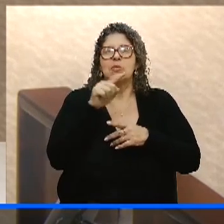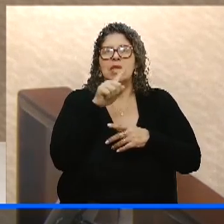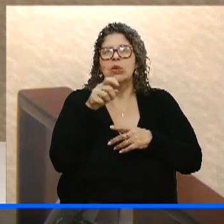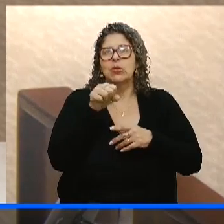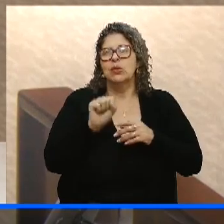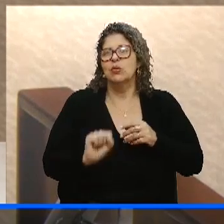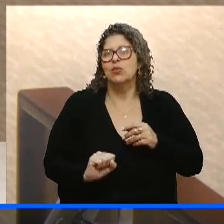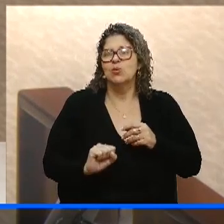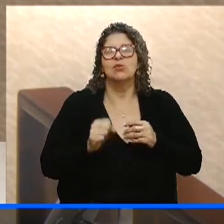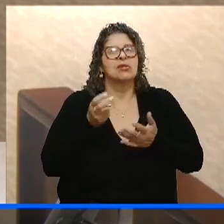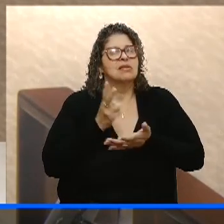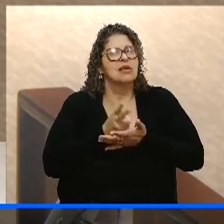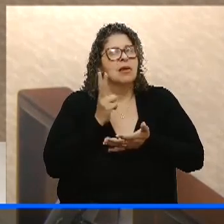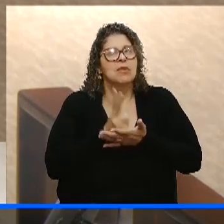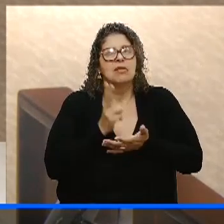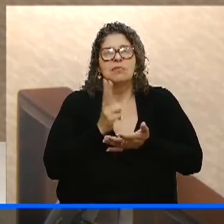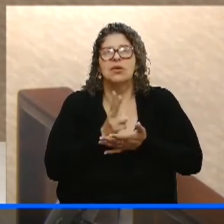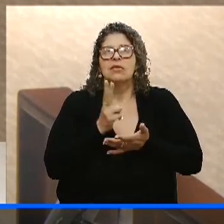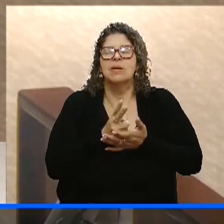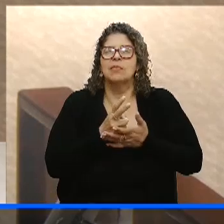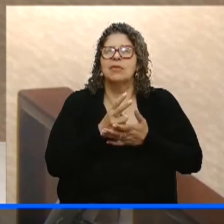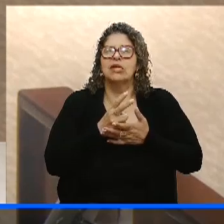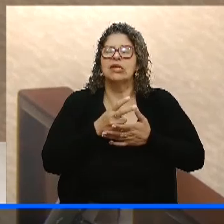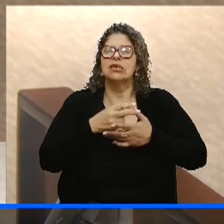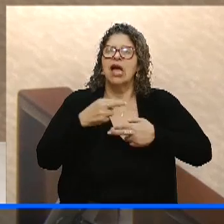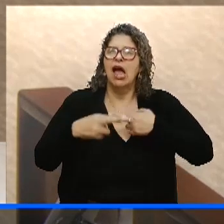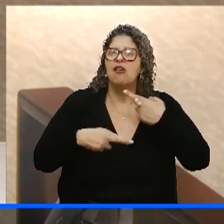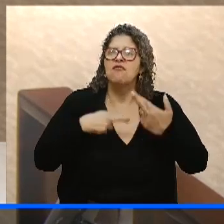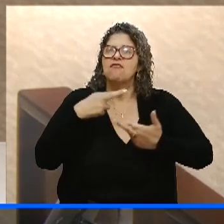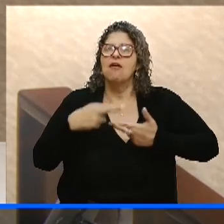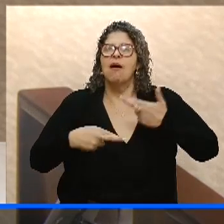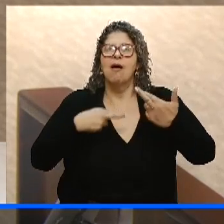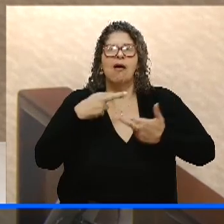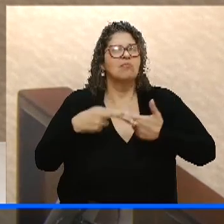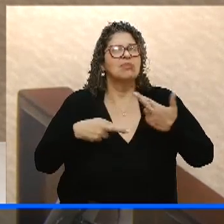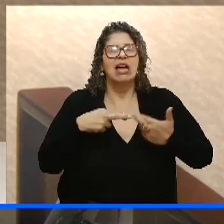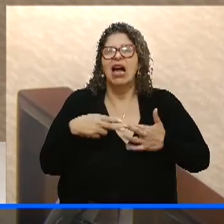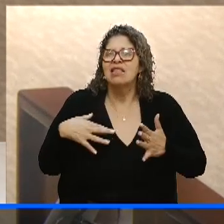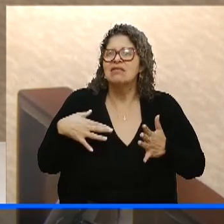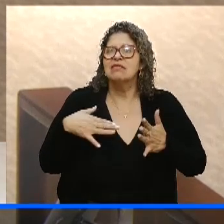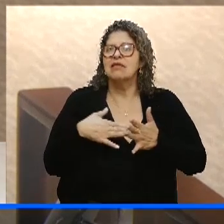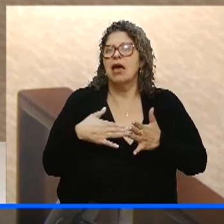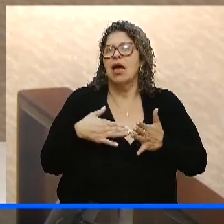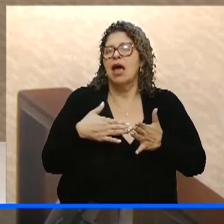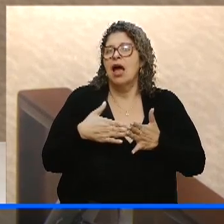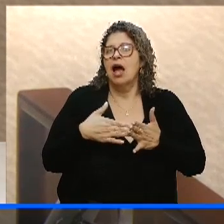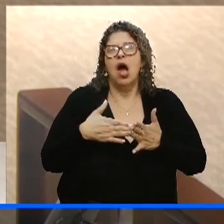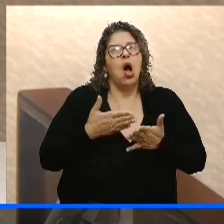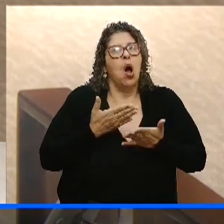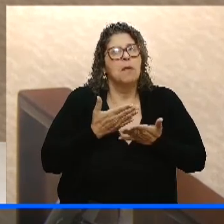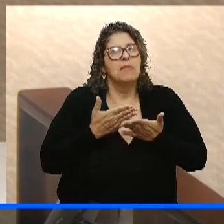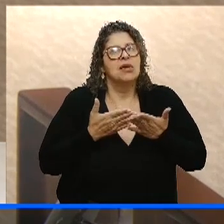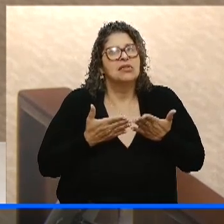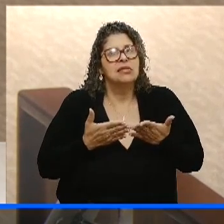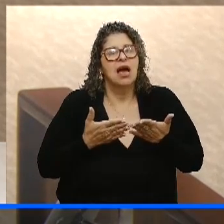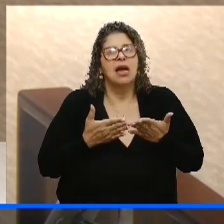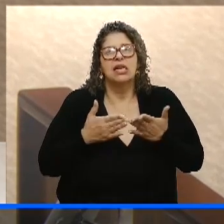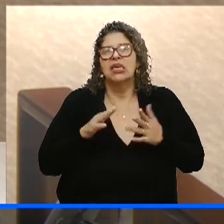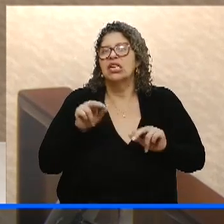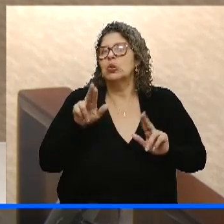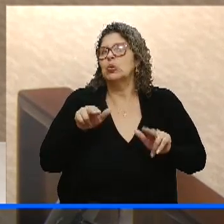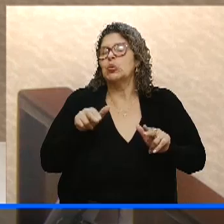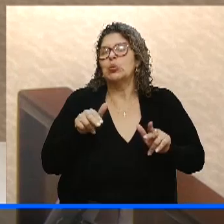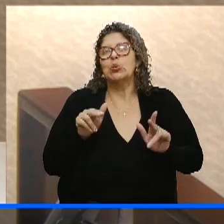início desde que as obras começaram a dar sinais que não andariam para frente